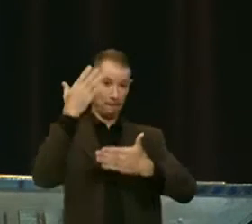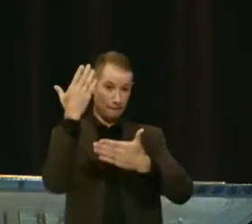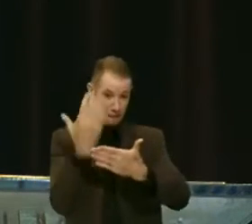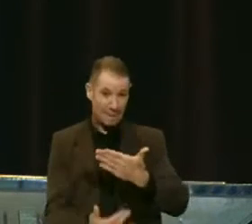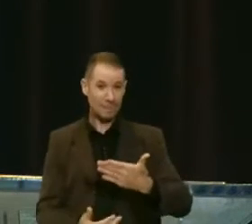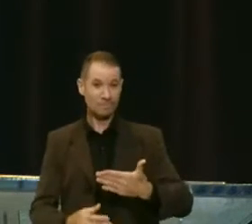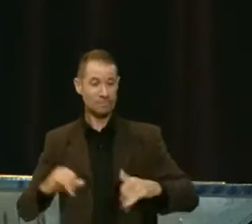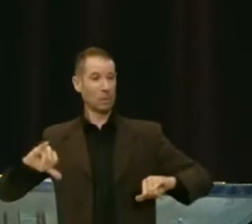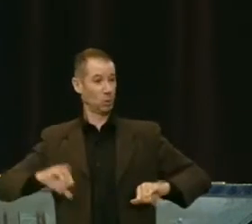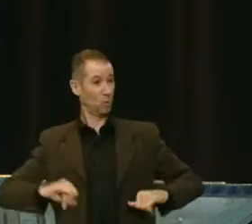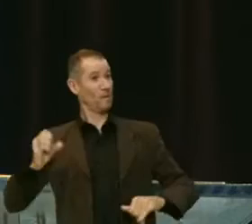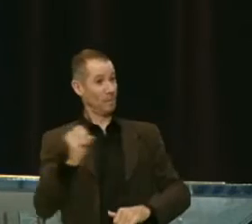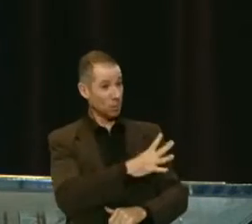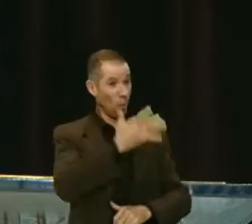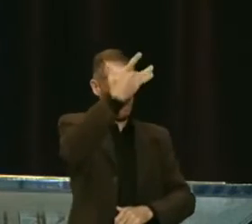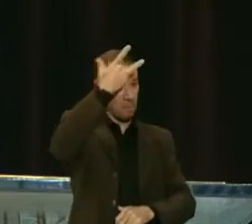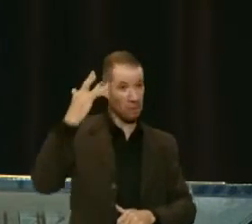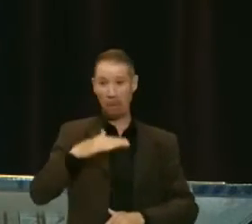luto novo.